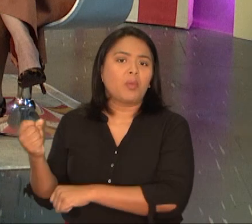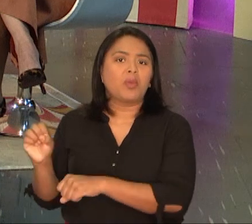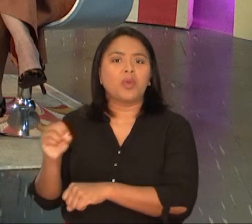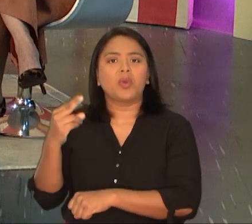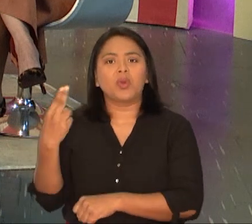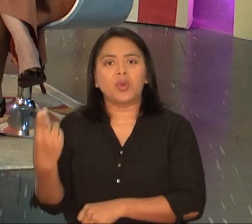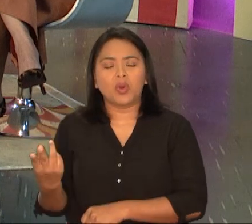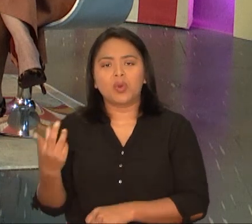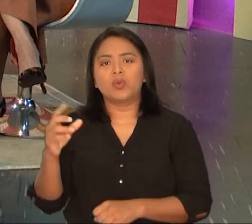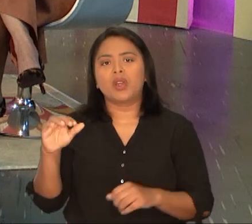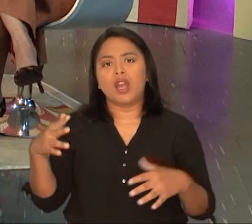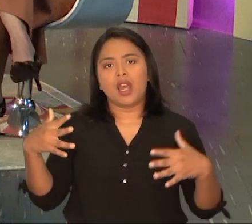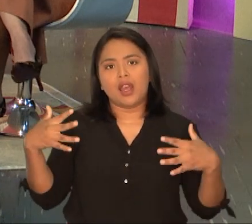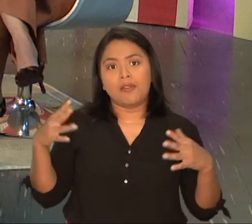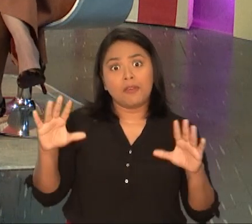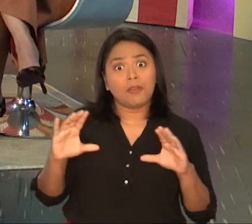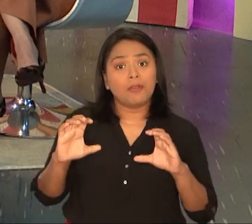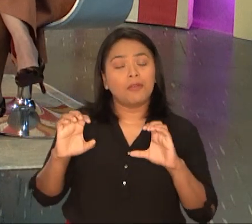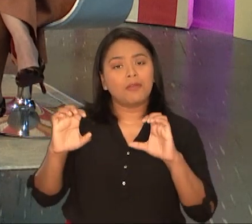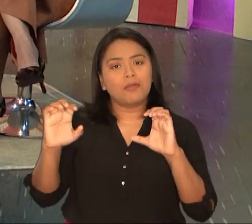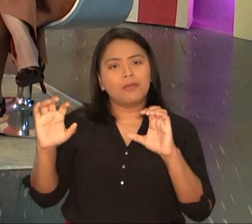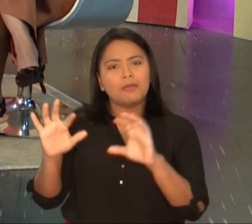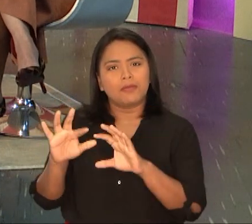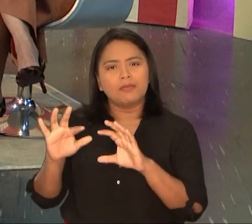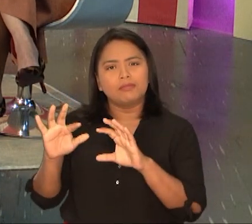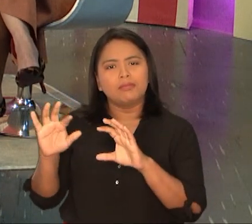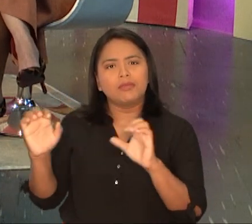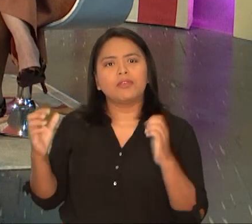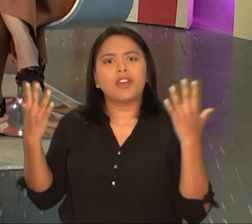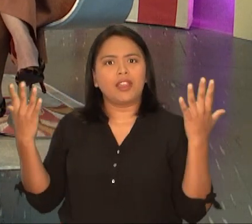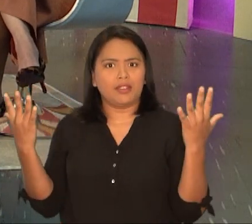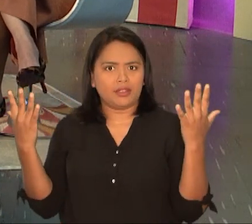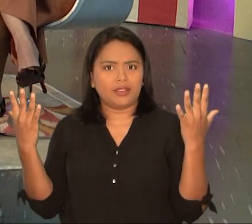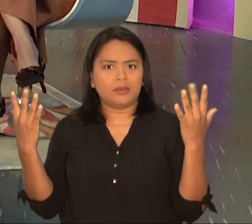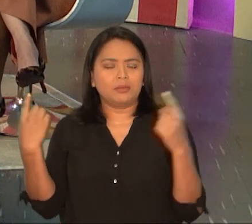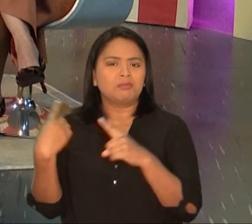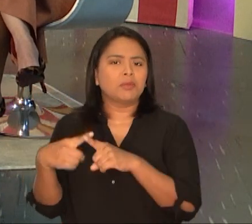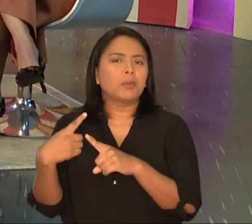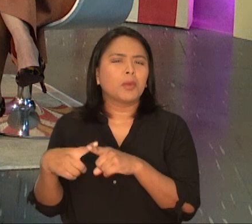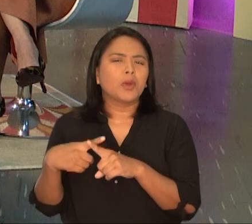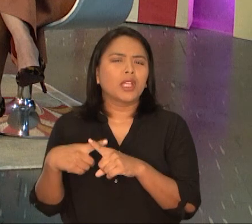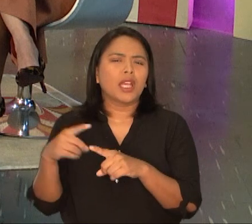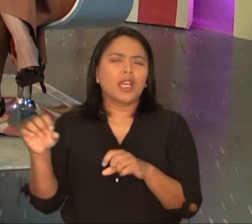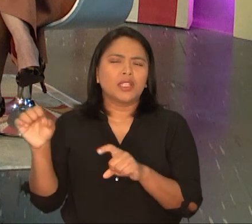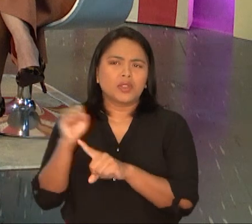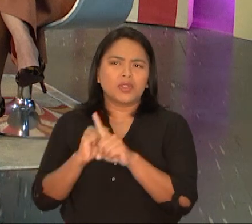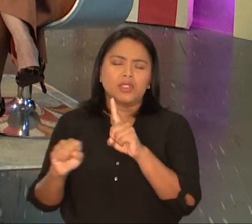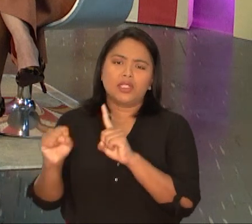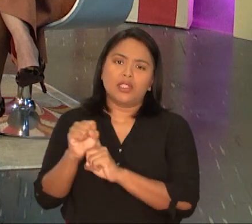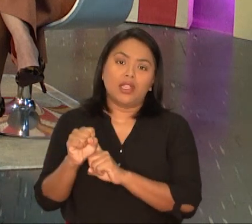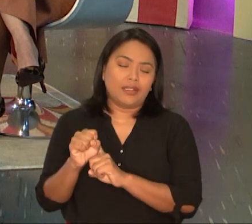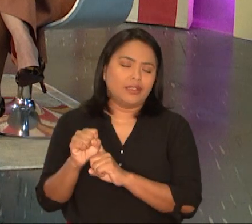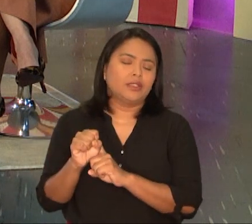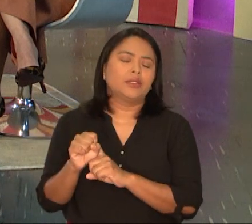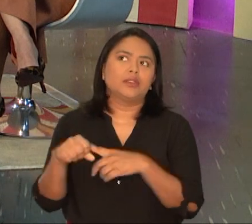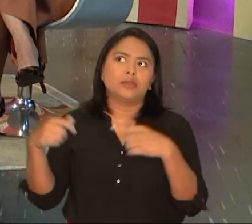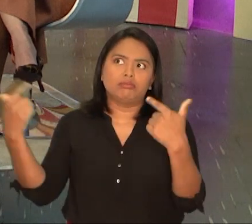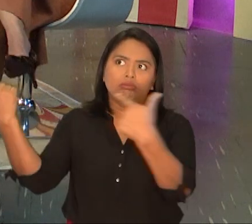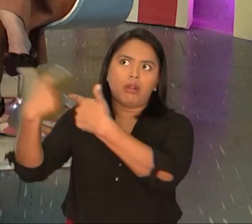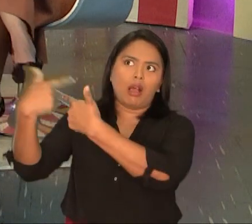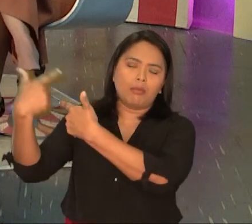a sociedade, ela é cruel, né? Então, eu fui expulsa de restaurantes,